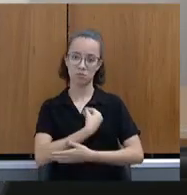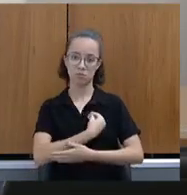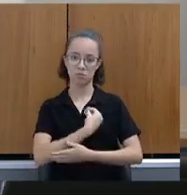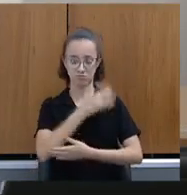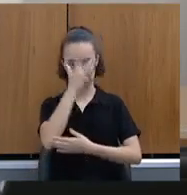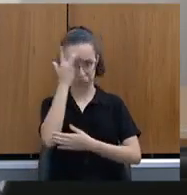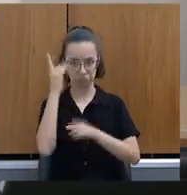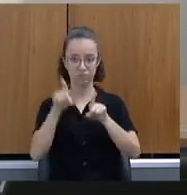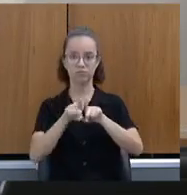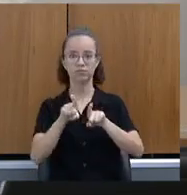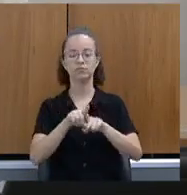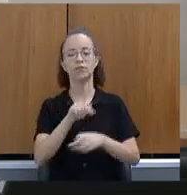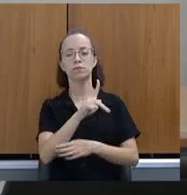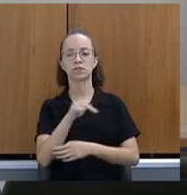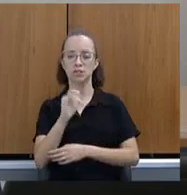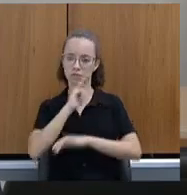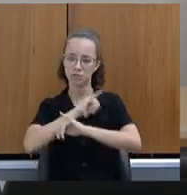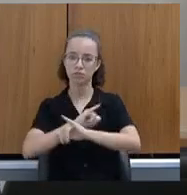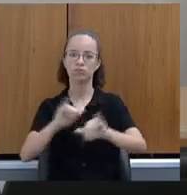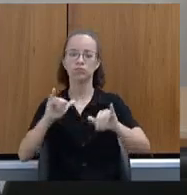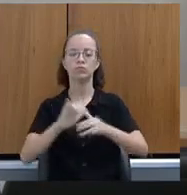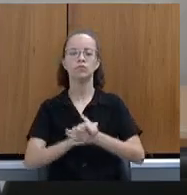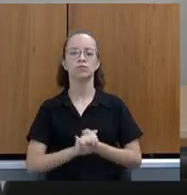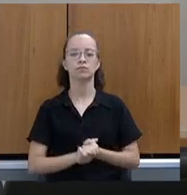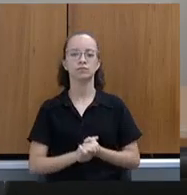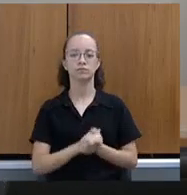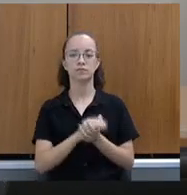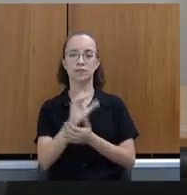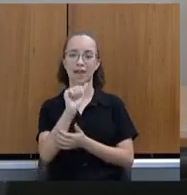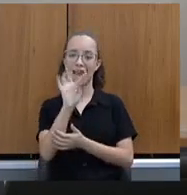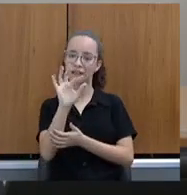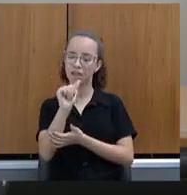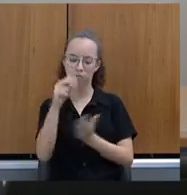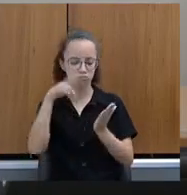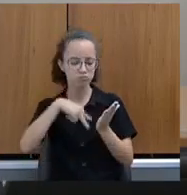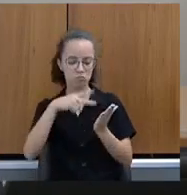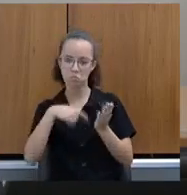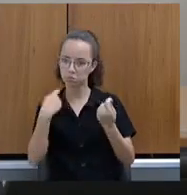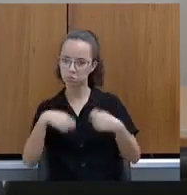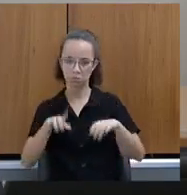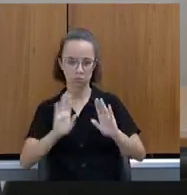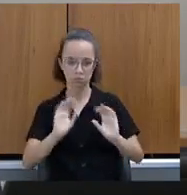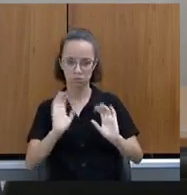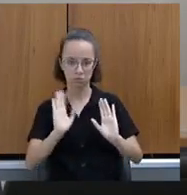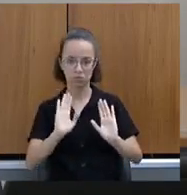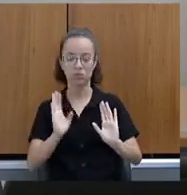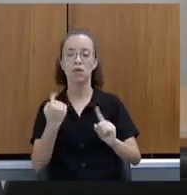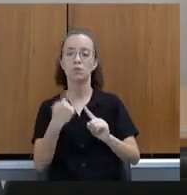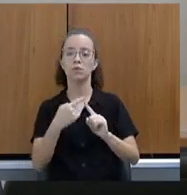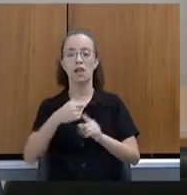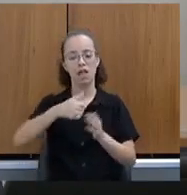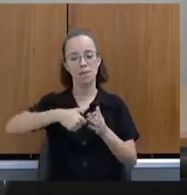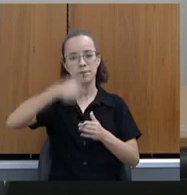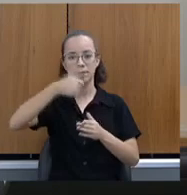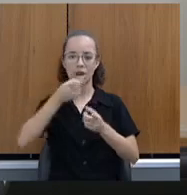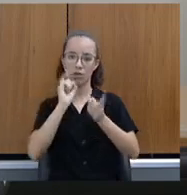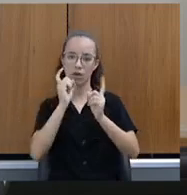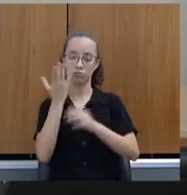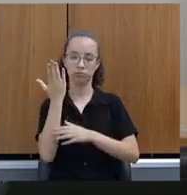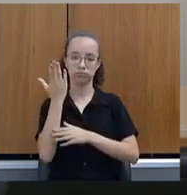a presidência informa que não há ata ser lida por se tratar da primeira reunião